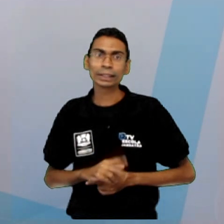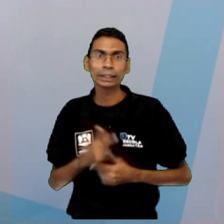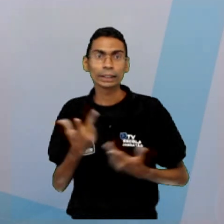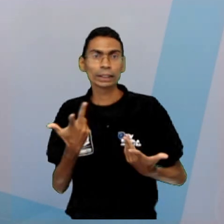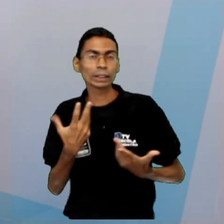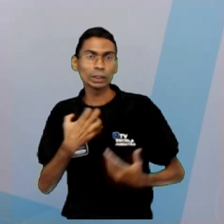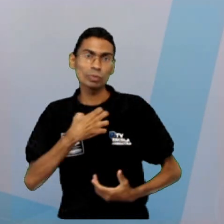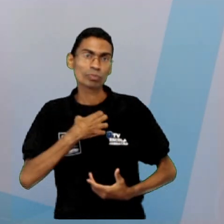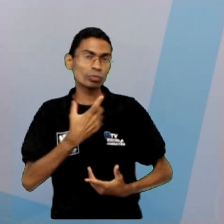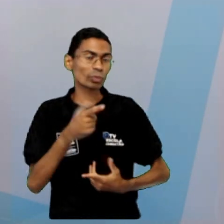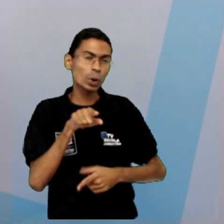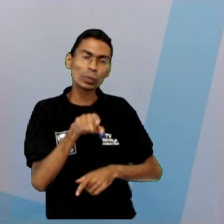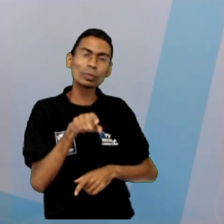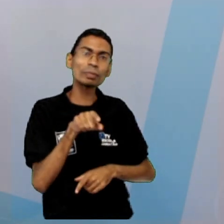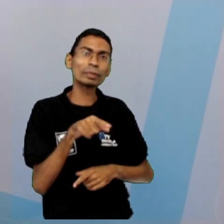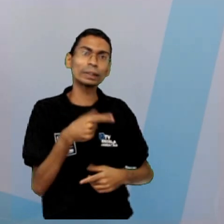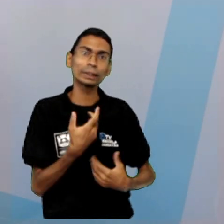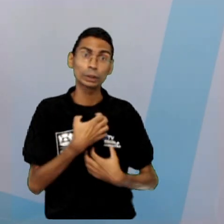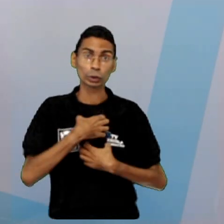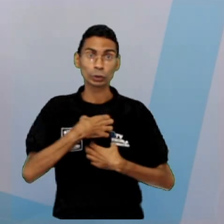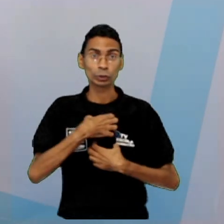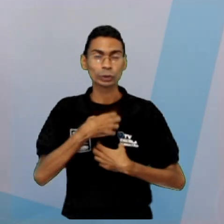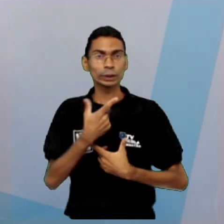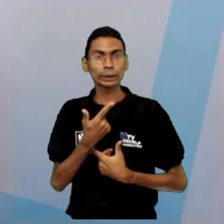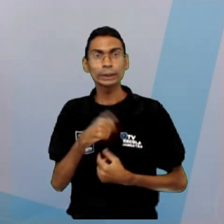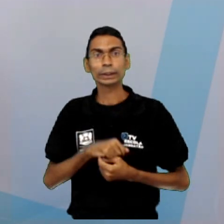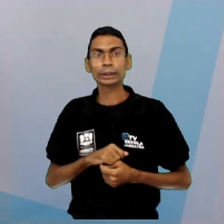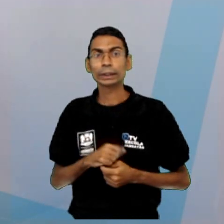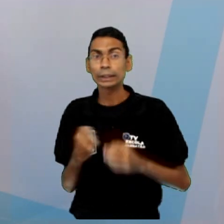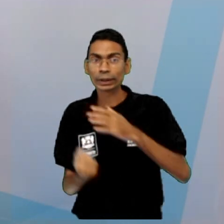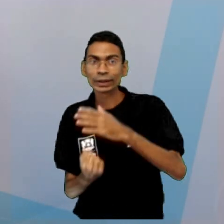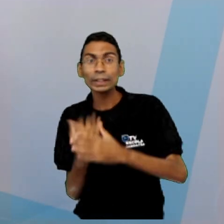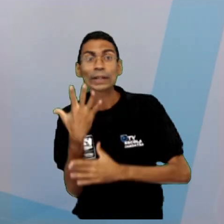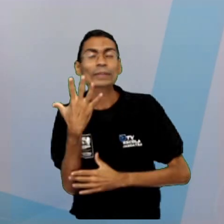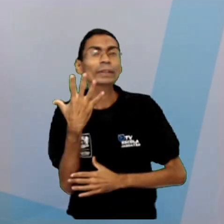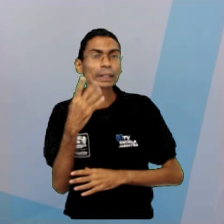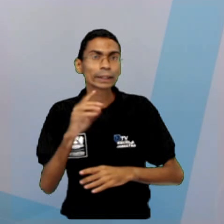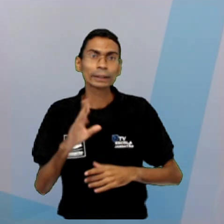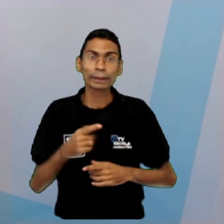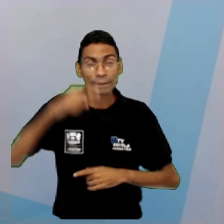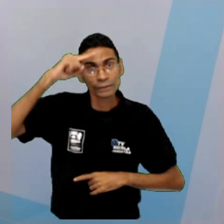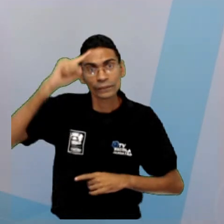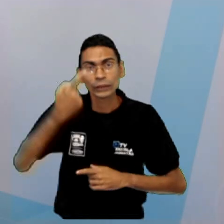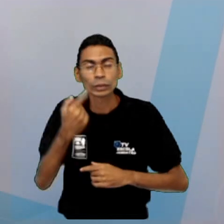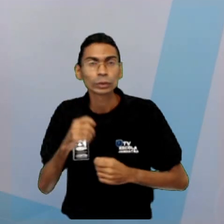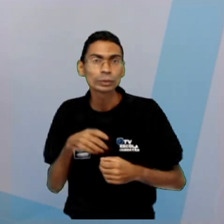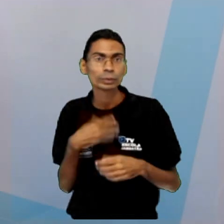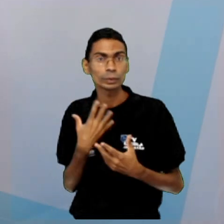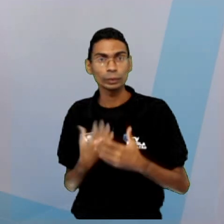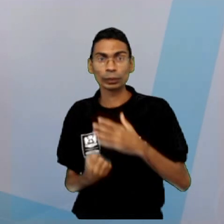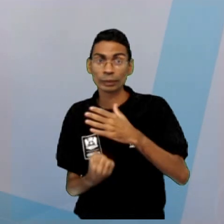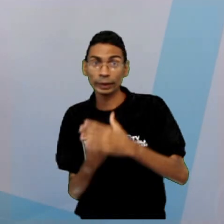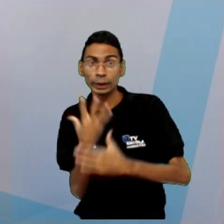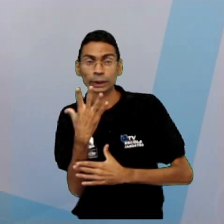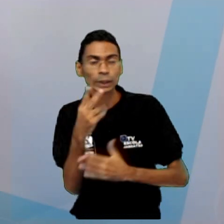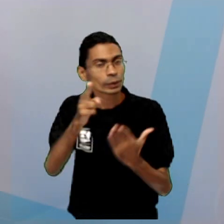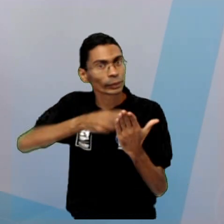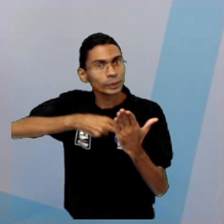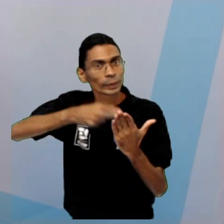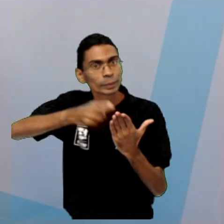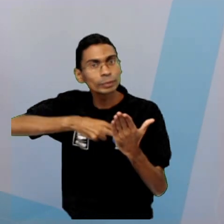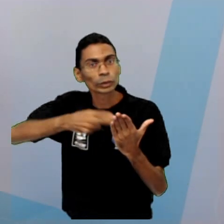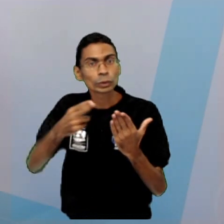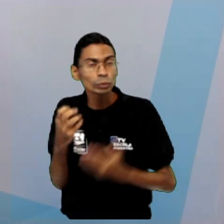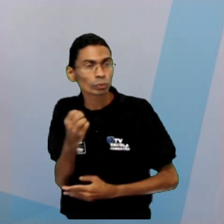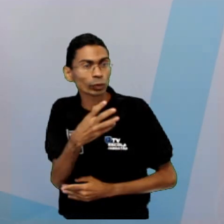isso. Então Matisse, ele se reinventa. Ele inventa uma nova forma de pintar. E ele começa